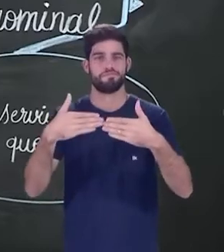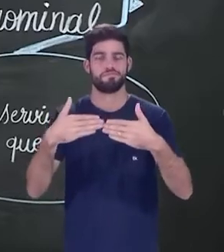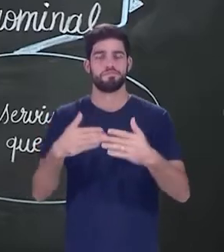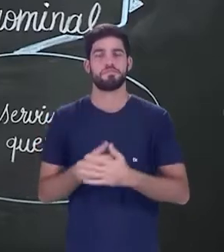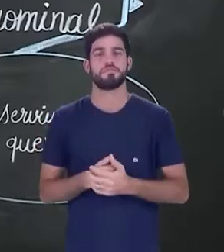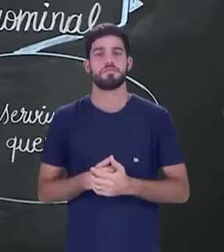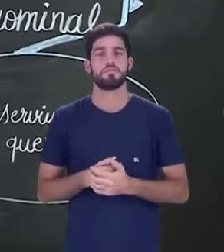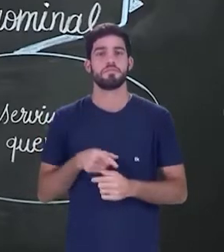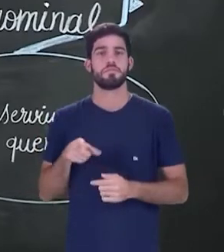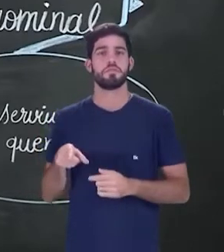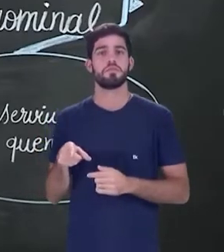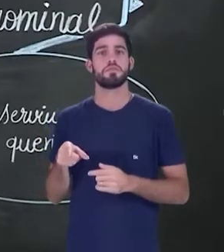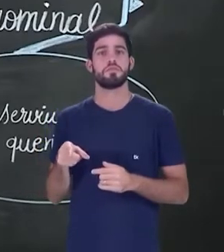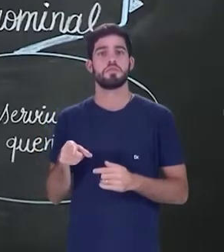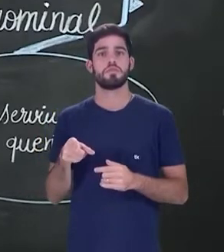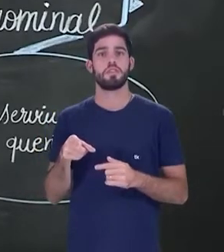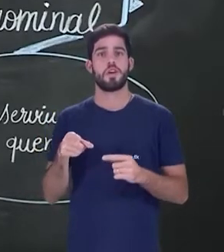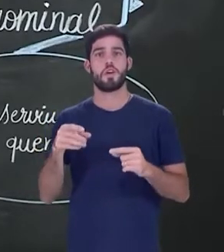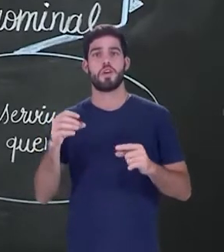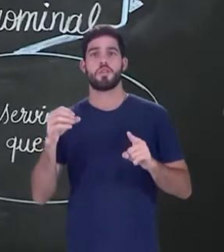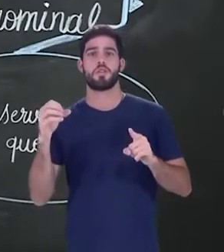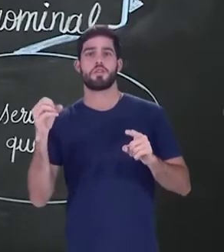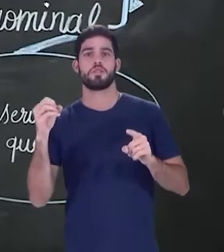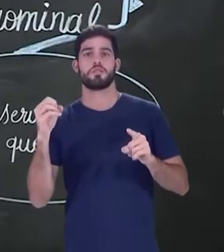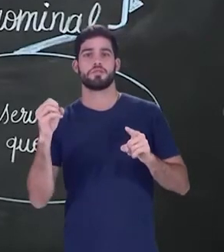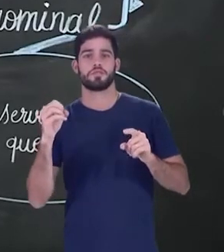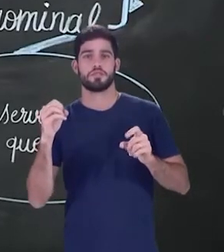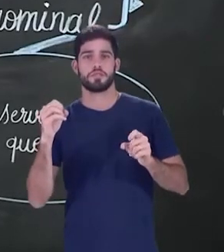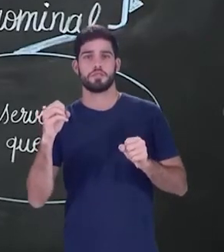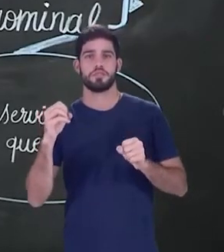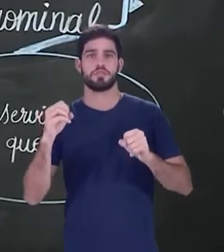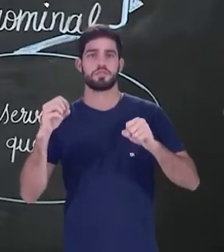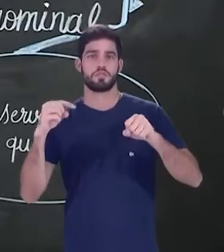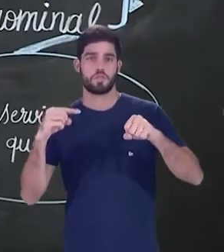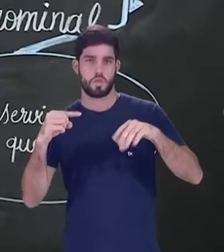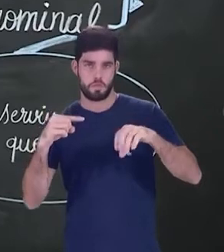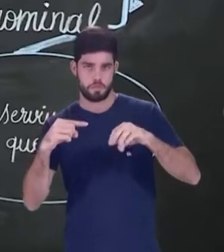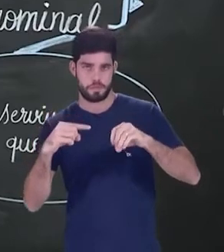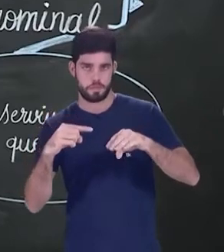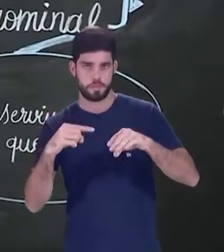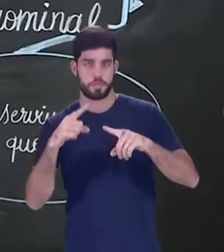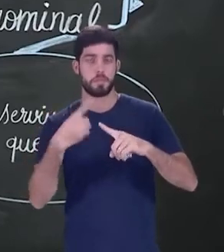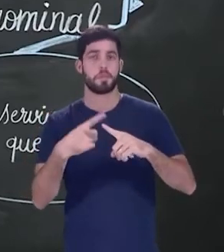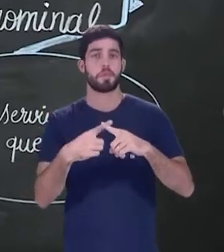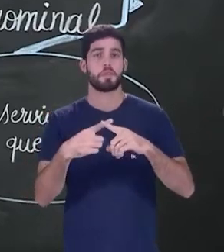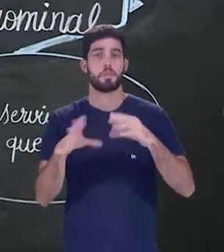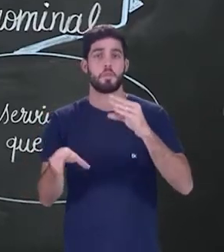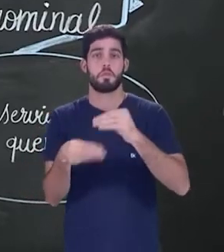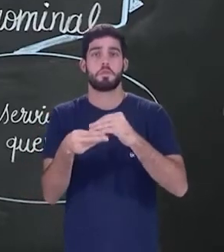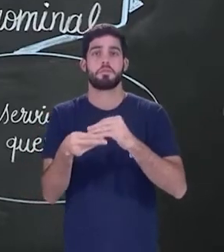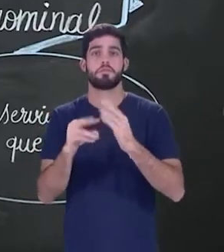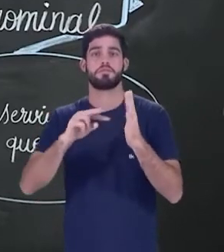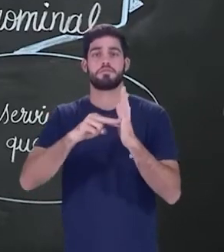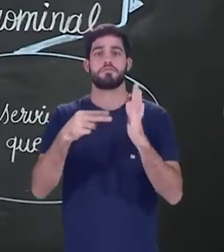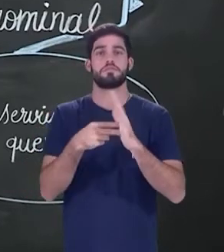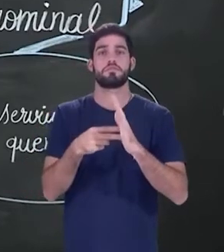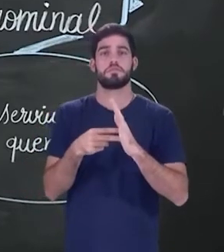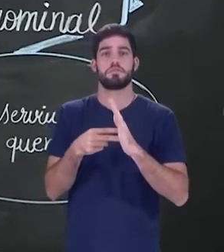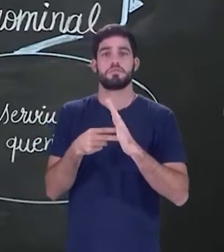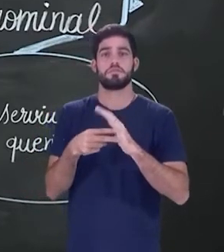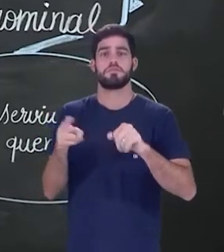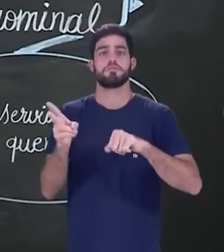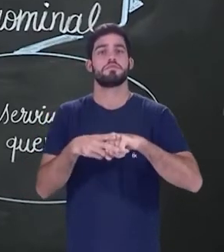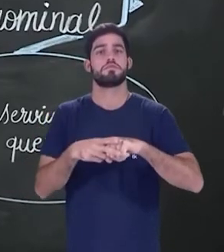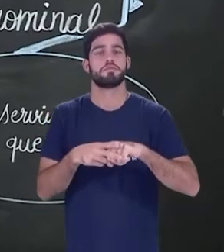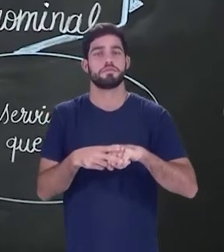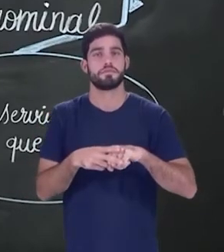complemento, nesse caso, a gente chama de um objeto, porque ele complementa o sentido do verbo. Os funcionários quebraram a porta.